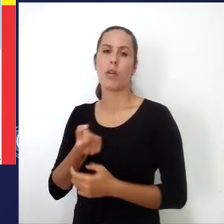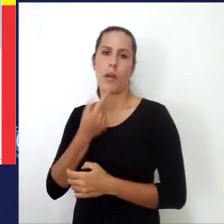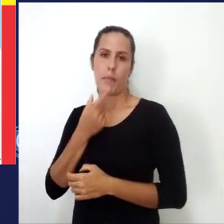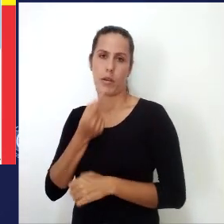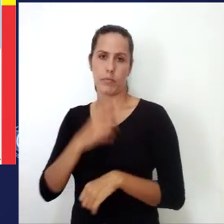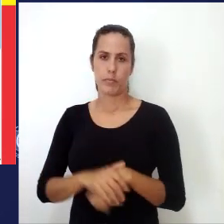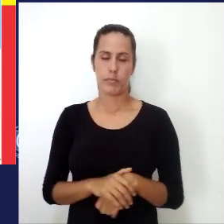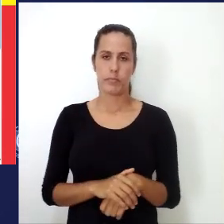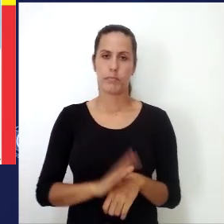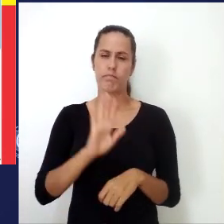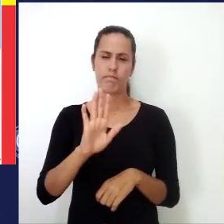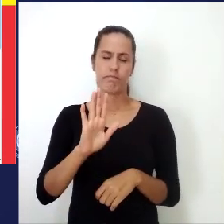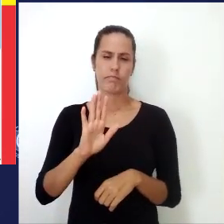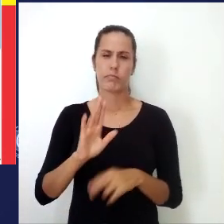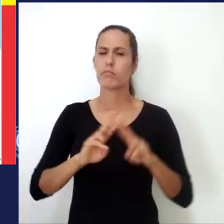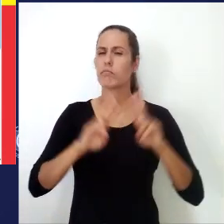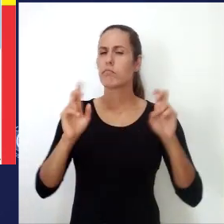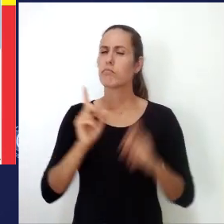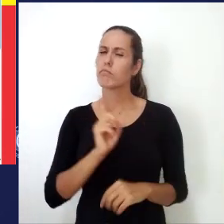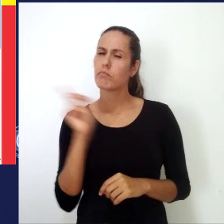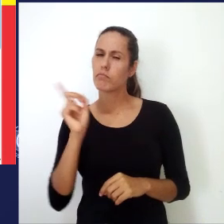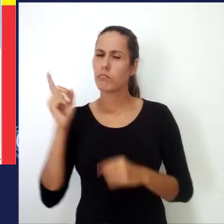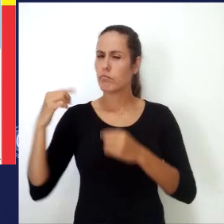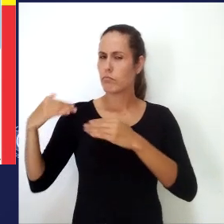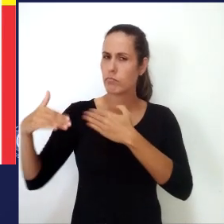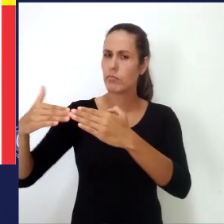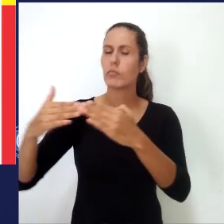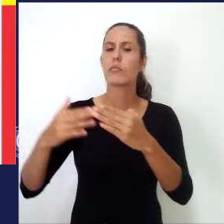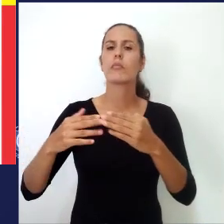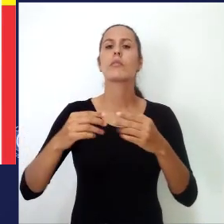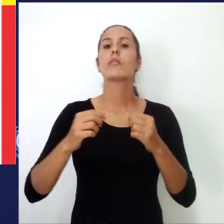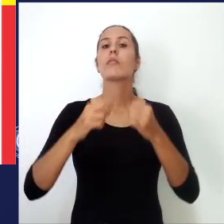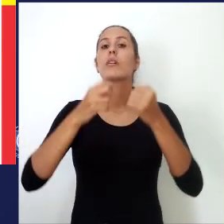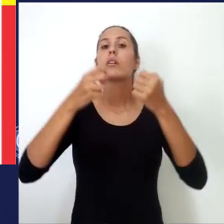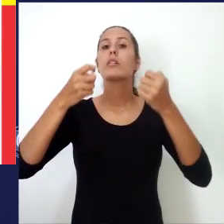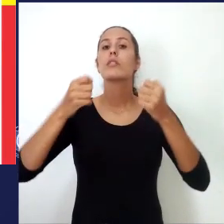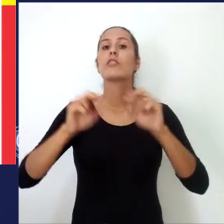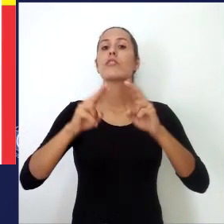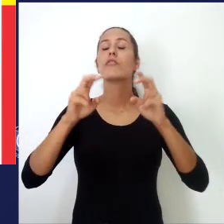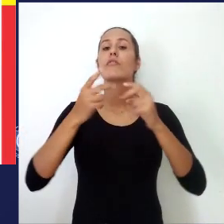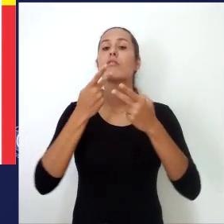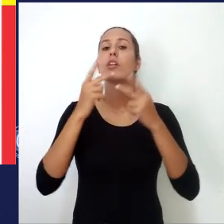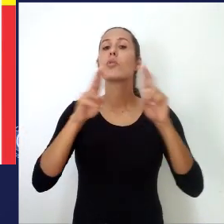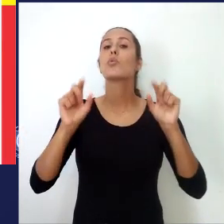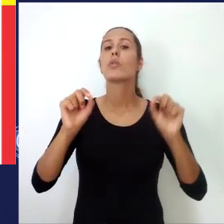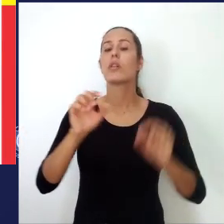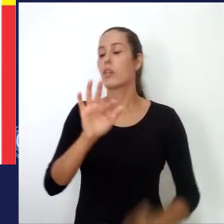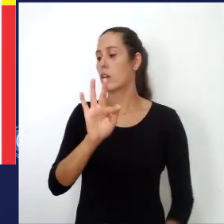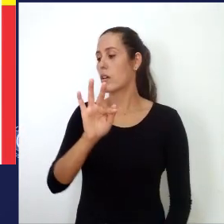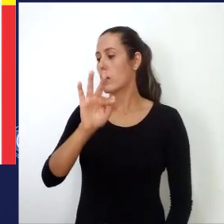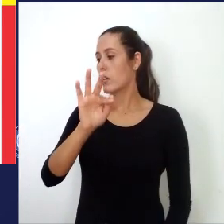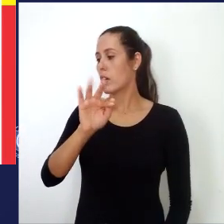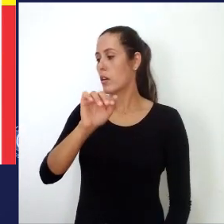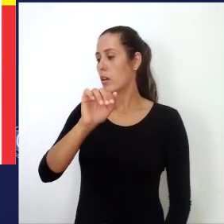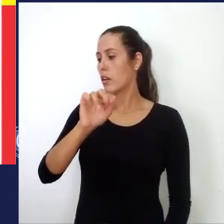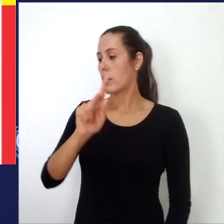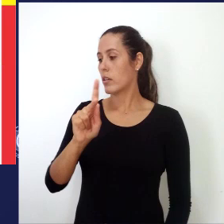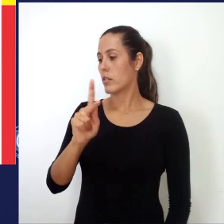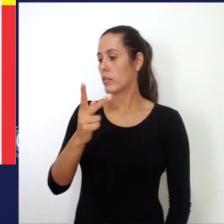tratamento psicológico quando se fala sobre remédio. Continuando na telinha, a gente vai falar sobre